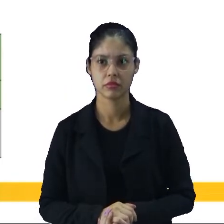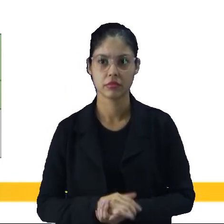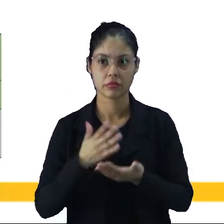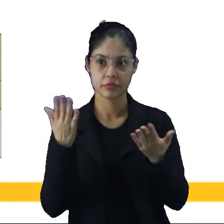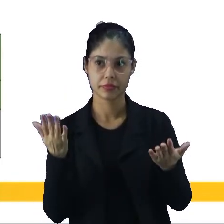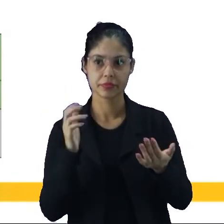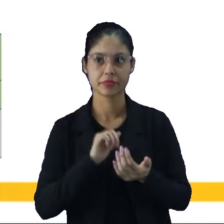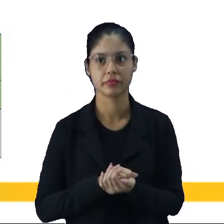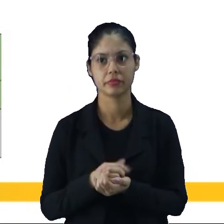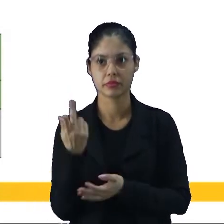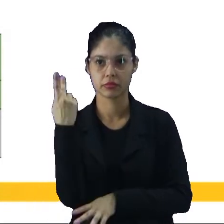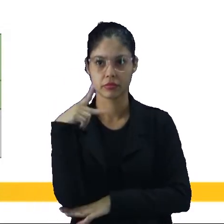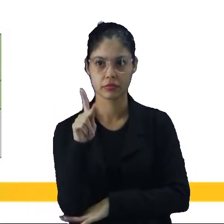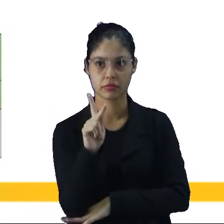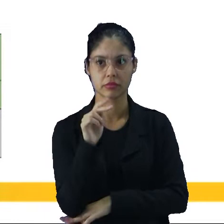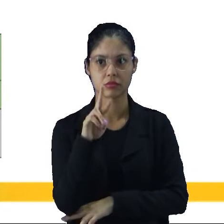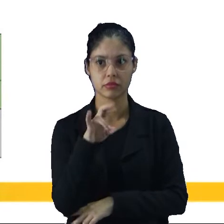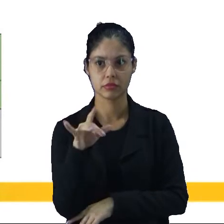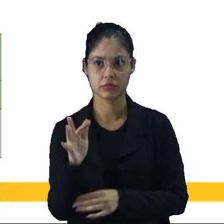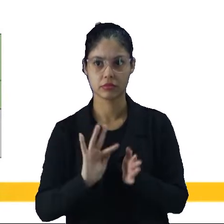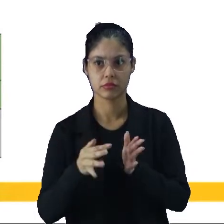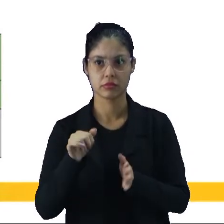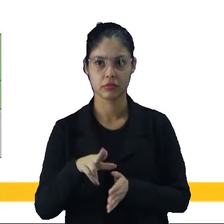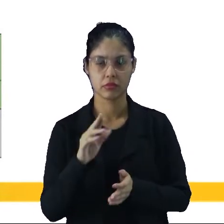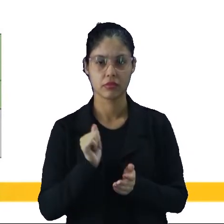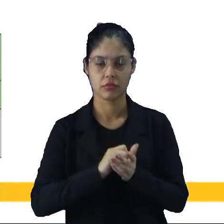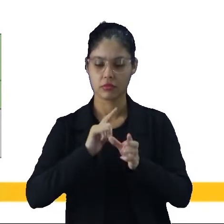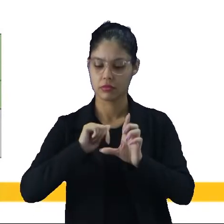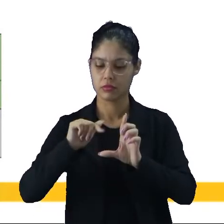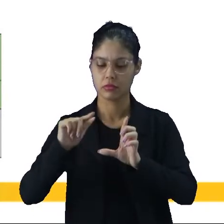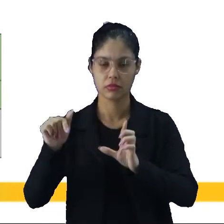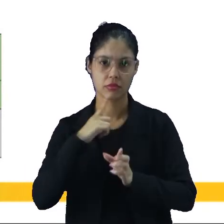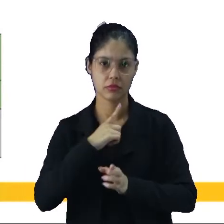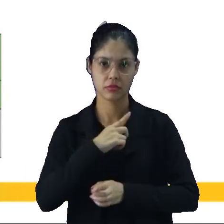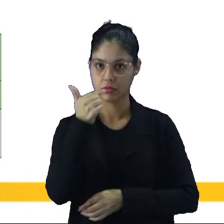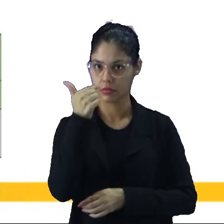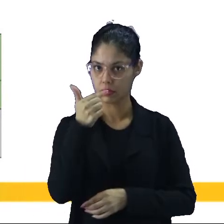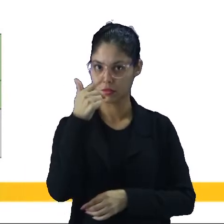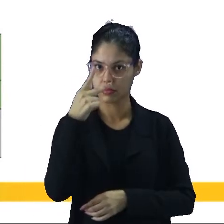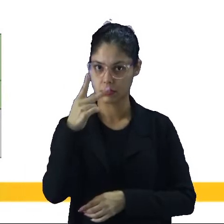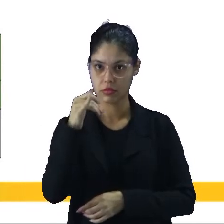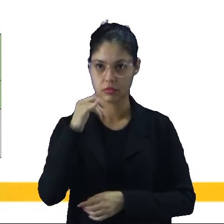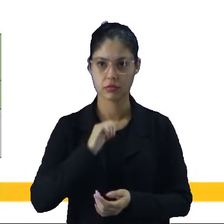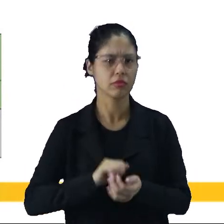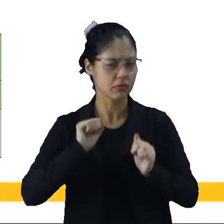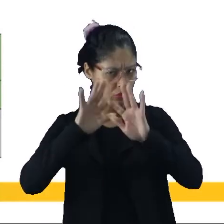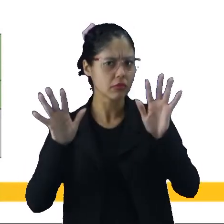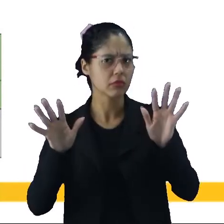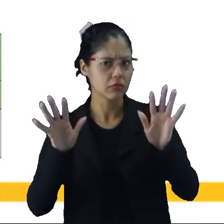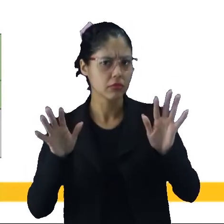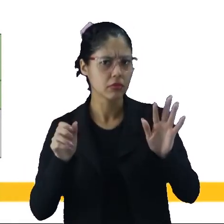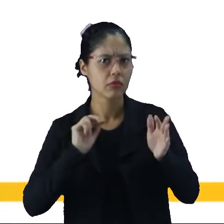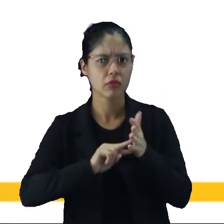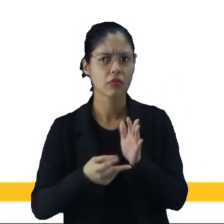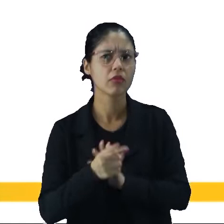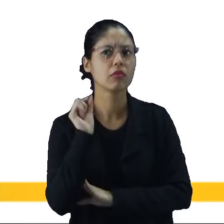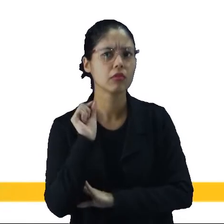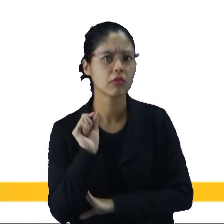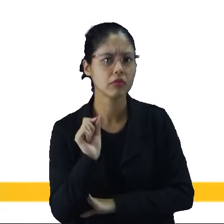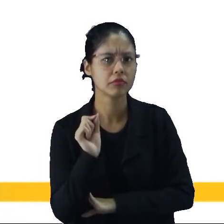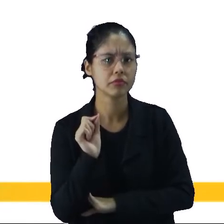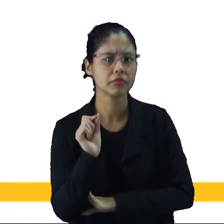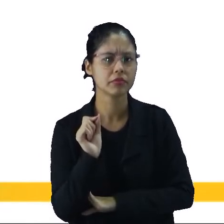Vamos lá. Período da função seno. O gráfico da função seno tem um período de 2π. Isso aqui ficou bem claro? O que significa